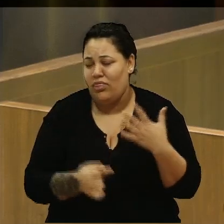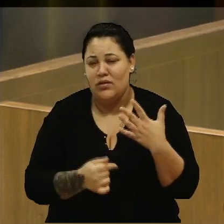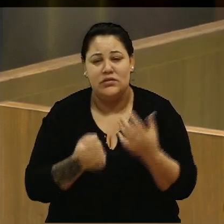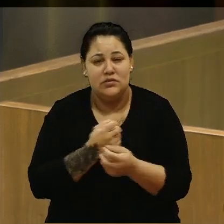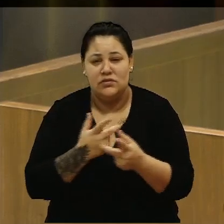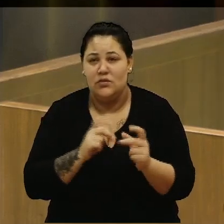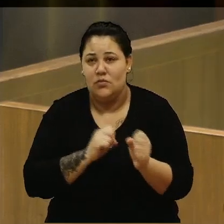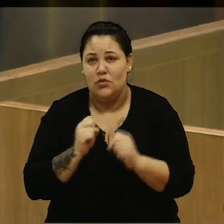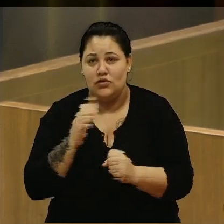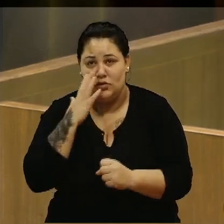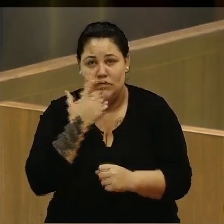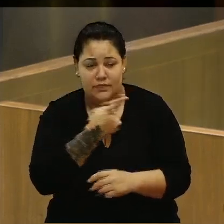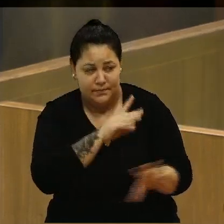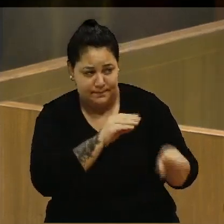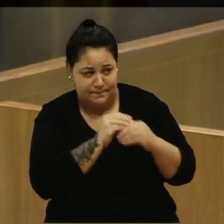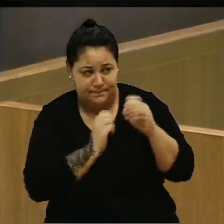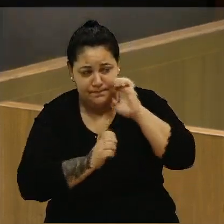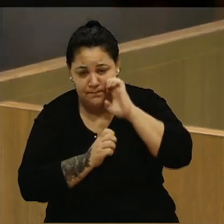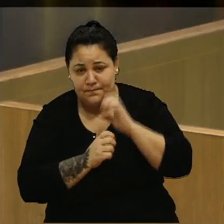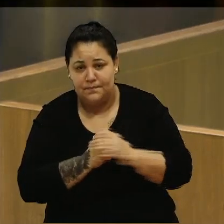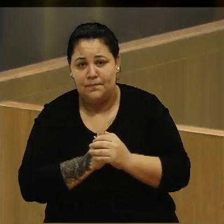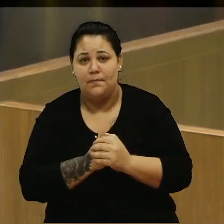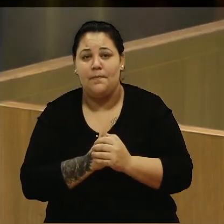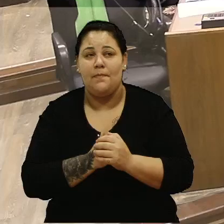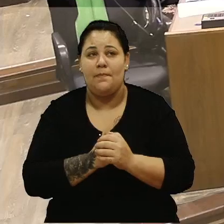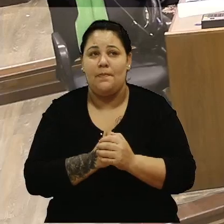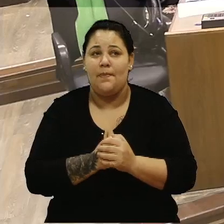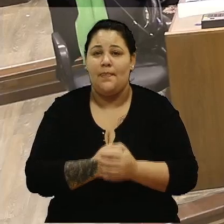Depois eu continuo sua parte, vereadora Estela.